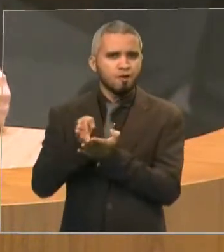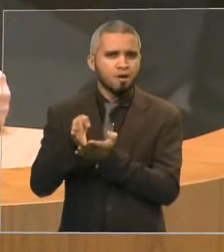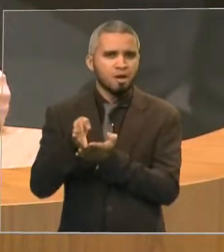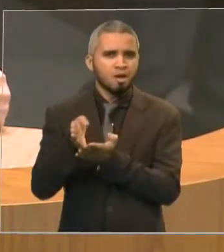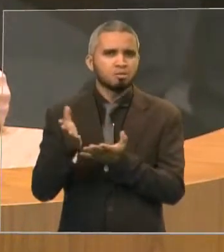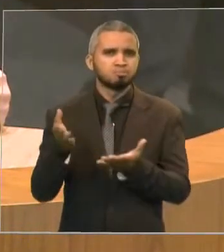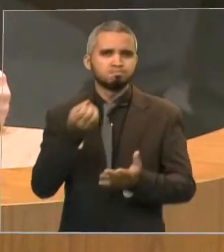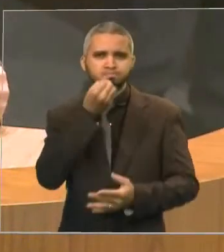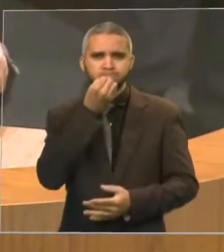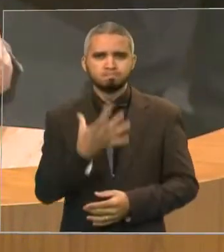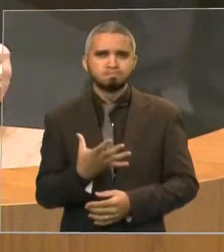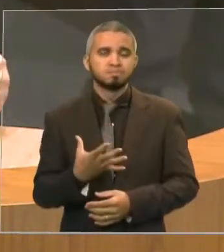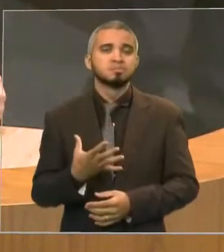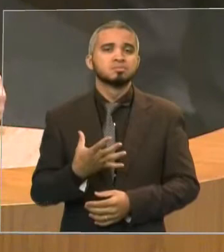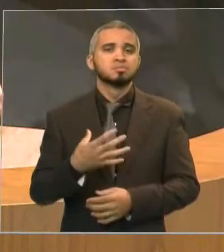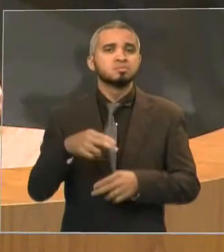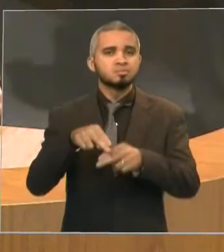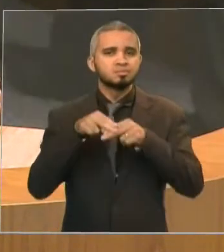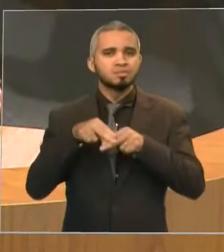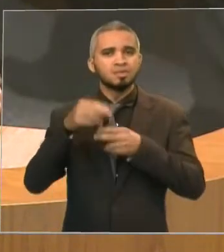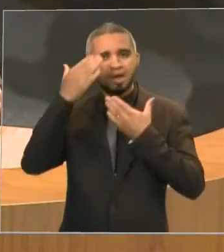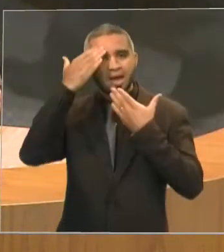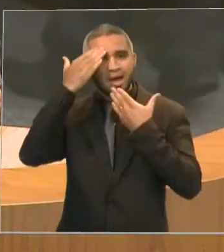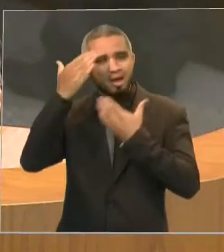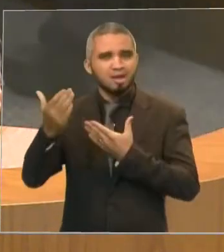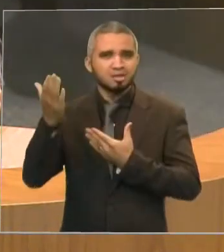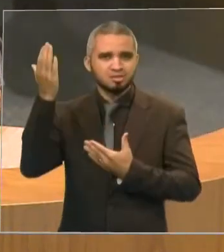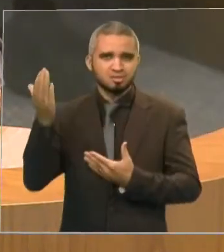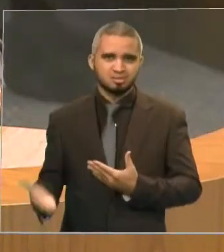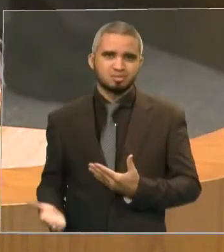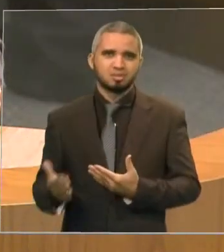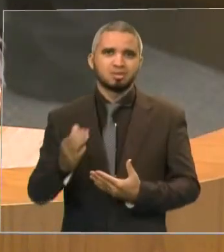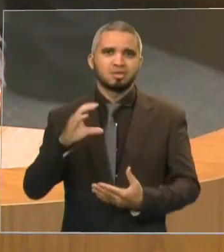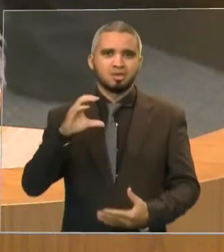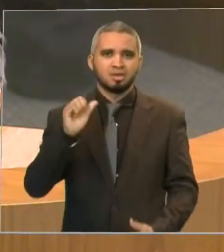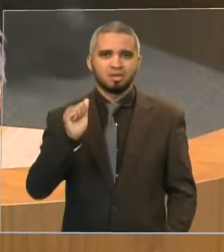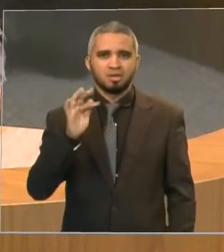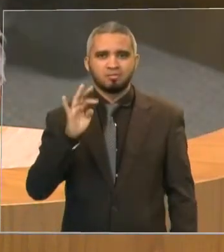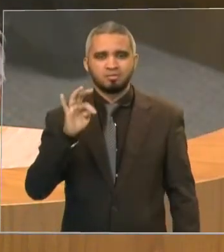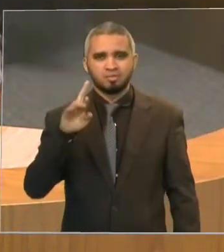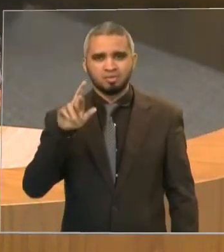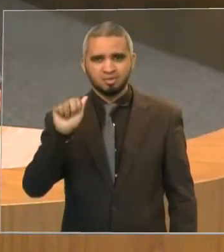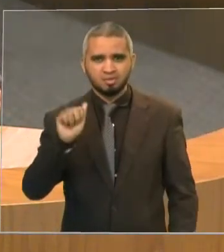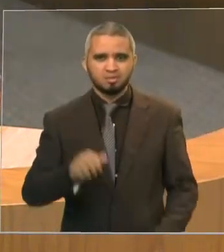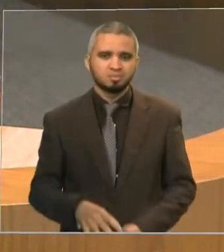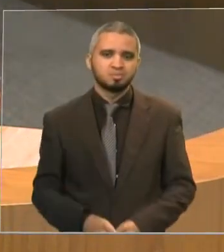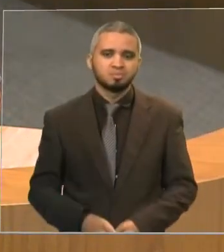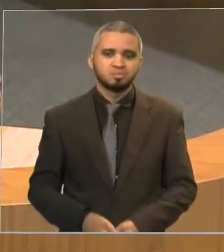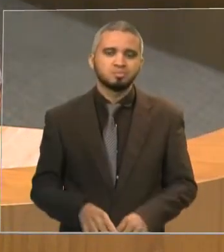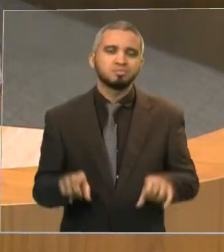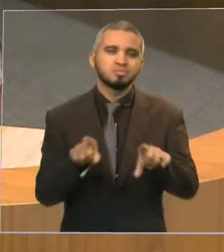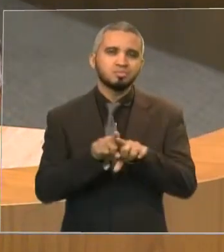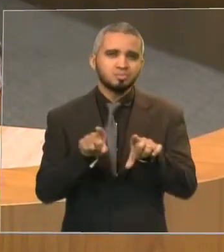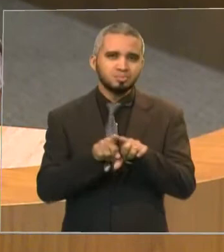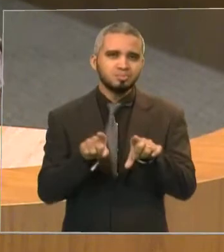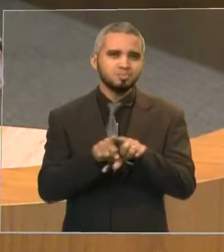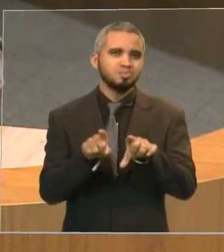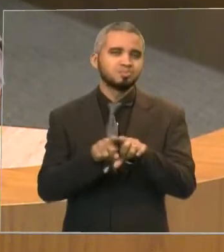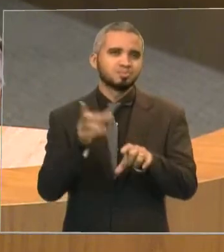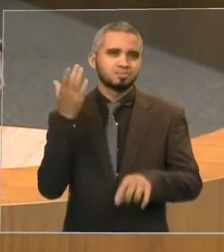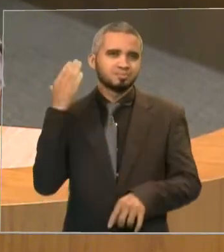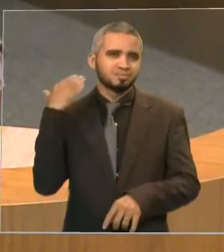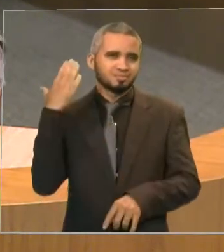E eu tenho, assim, uma gratidão eterna por ele. Uma certa ocasião, eu tinha problema